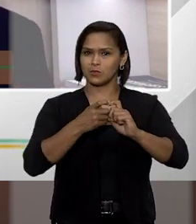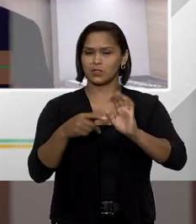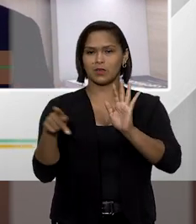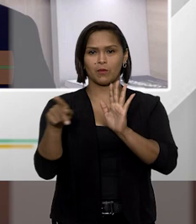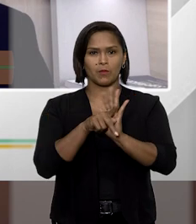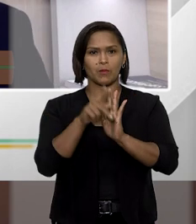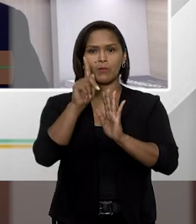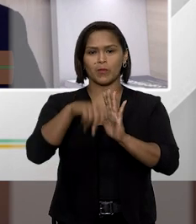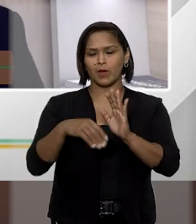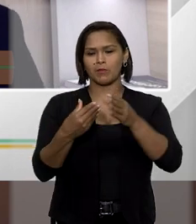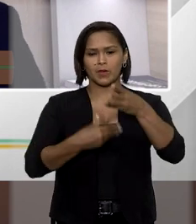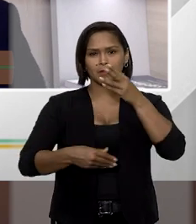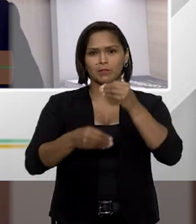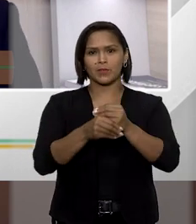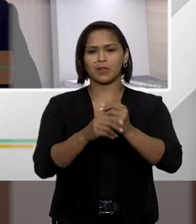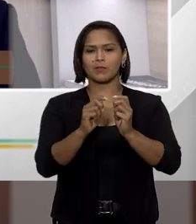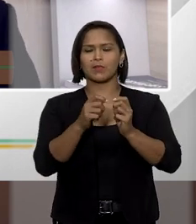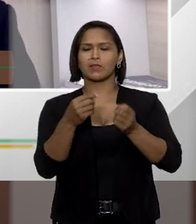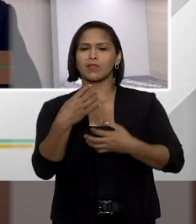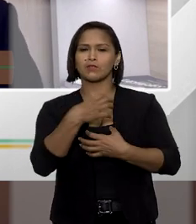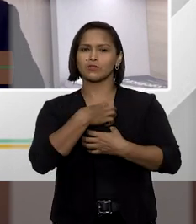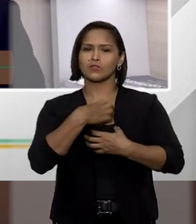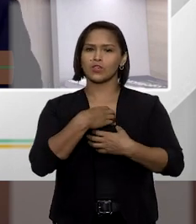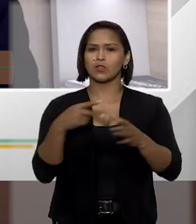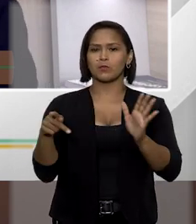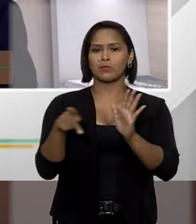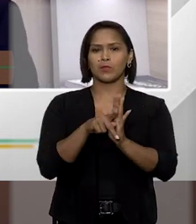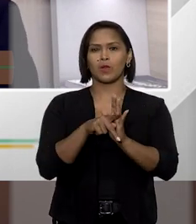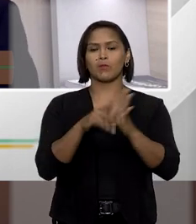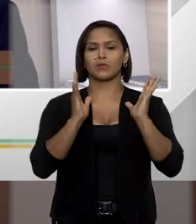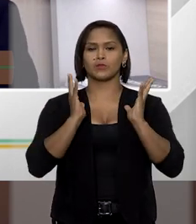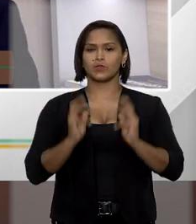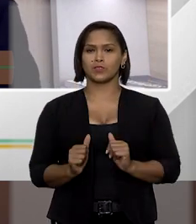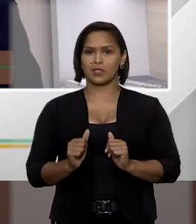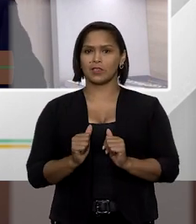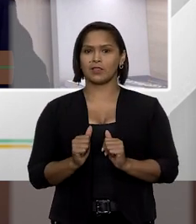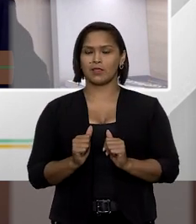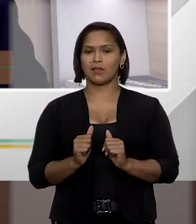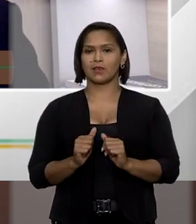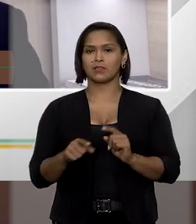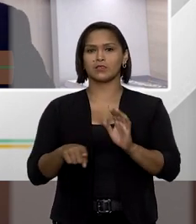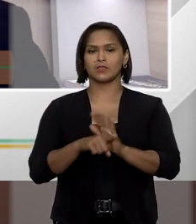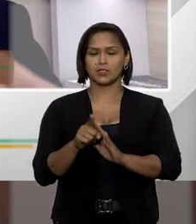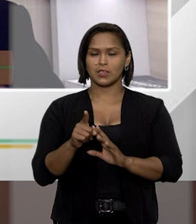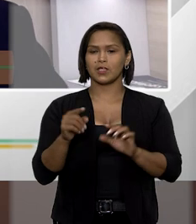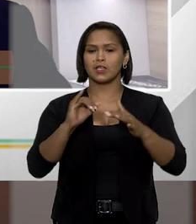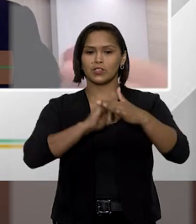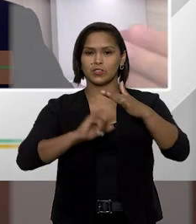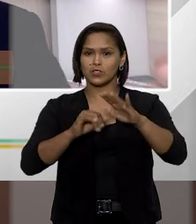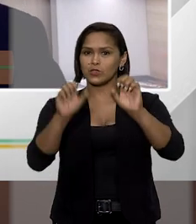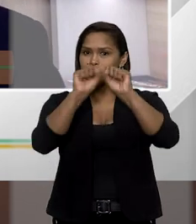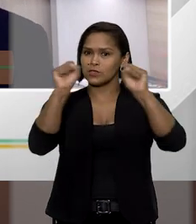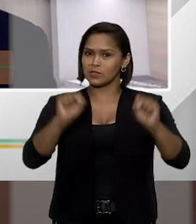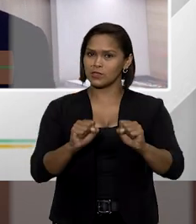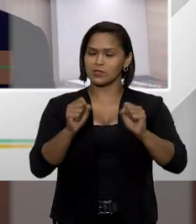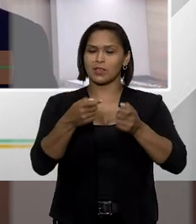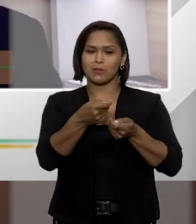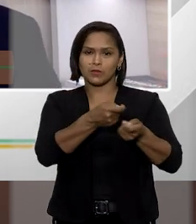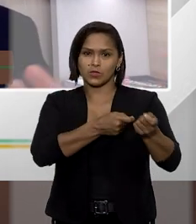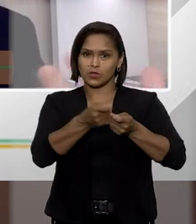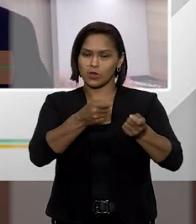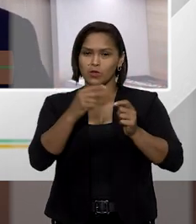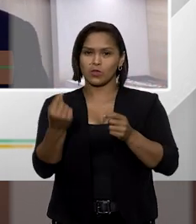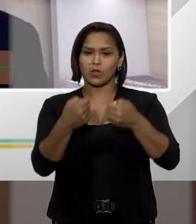administração implementar mecanismos de integridade, instituir sistemas de